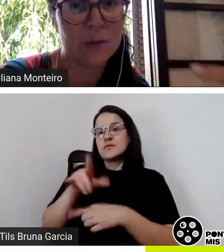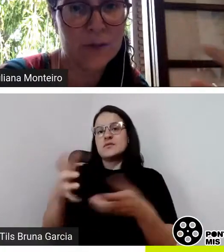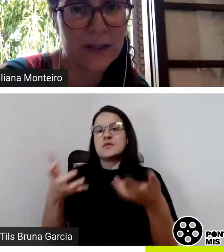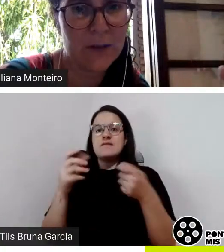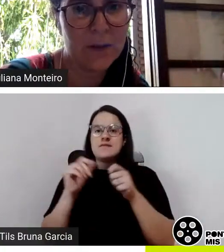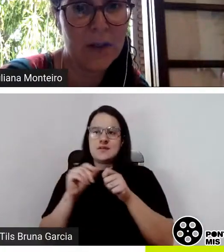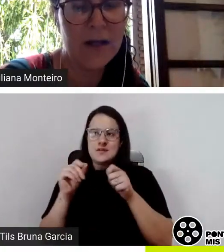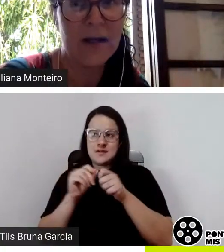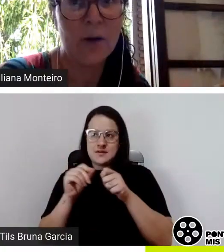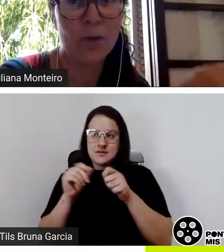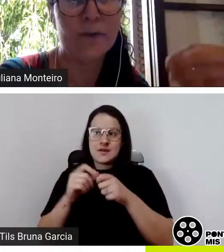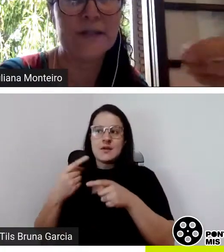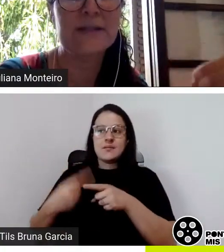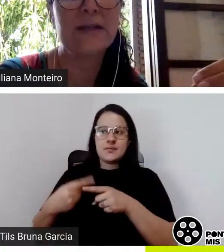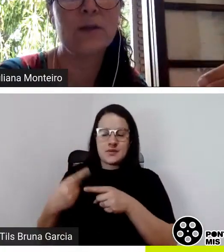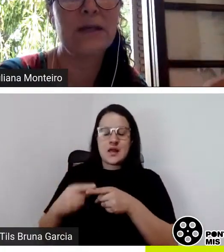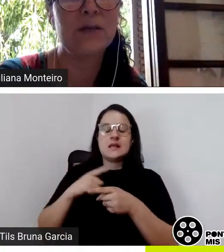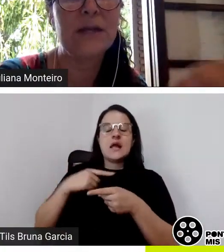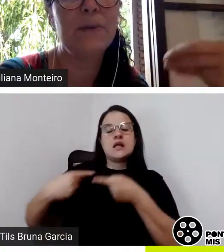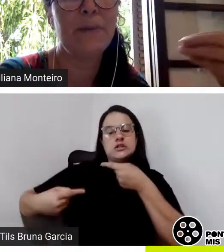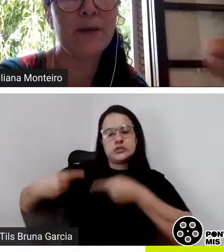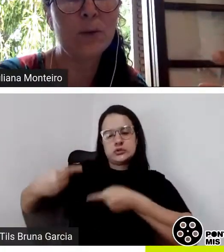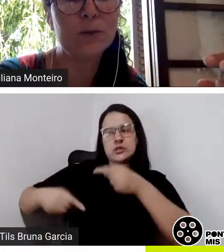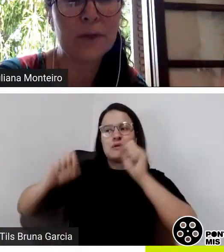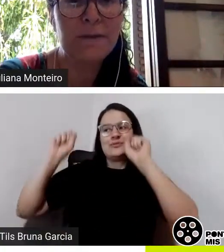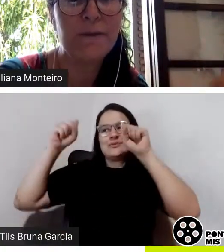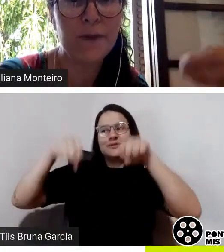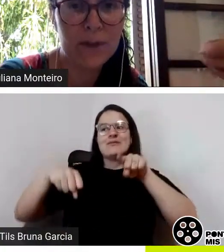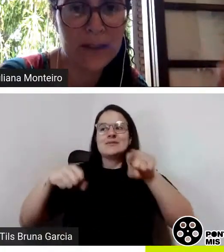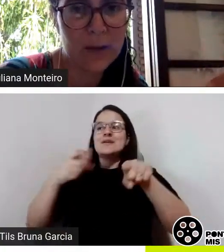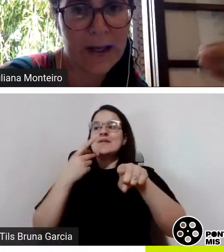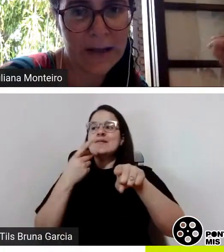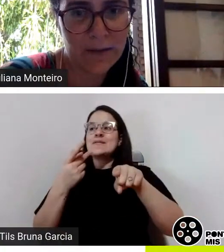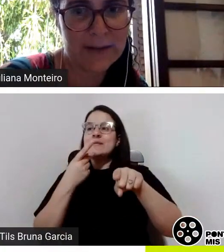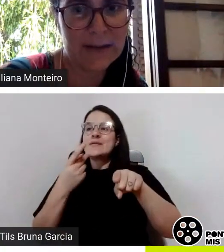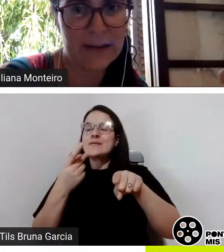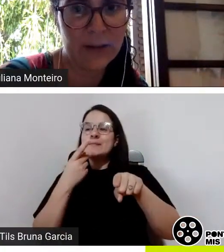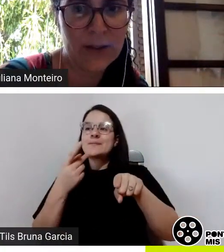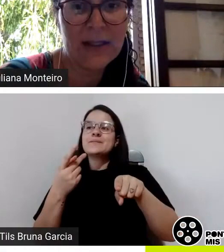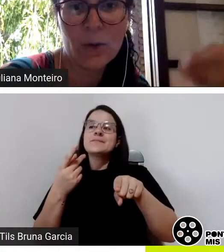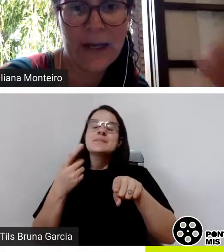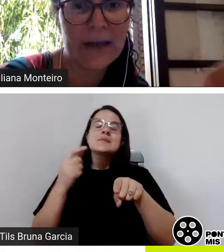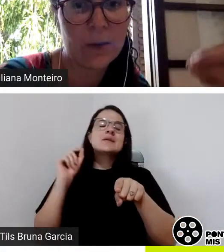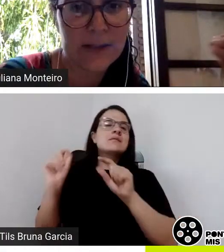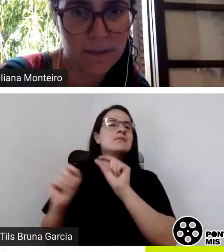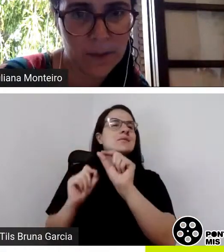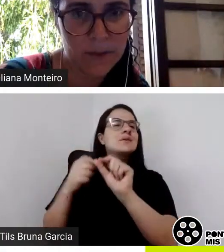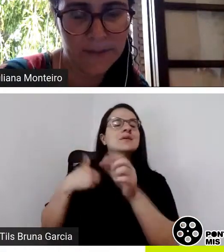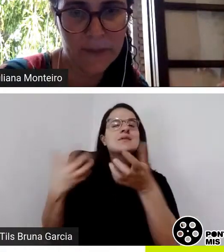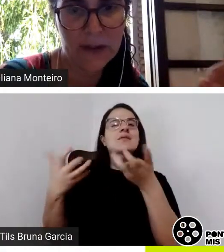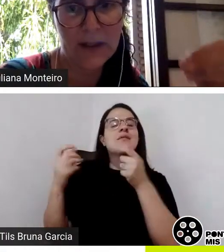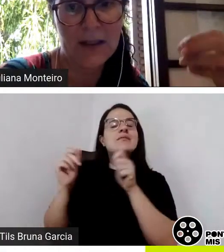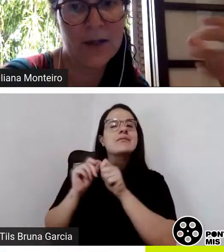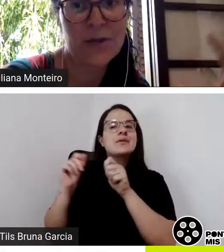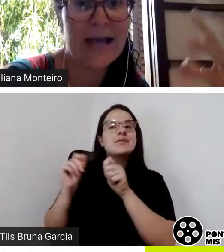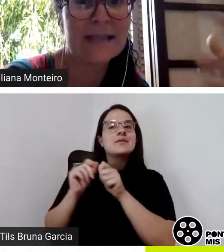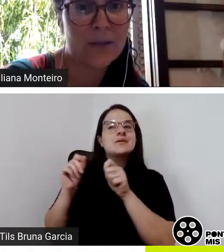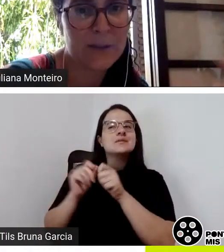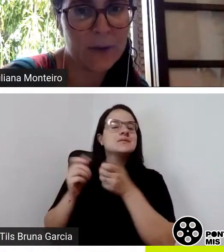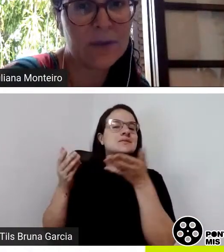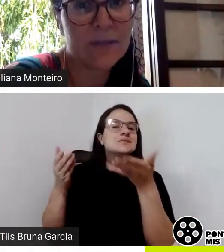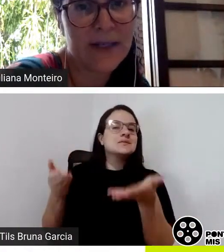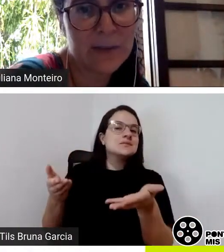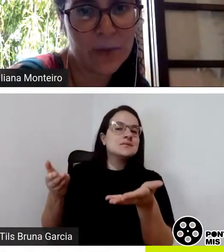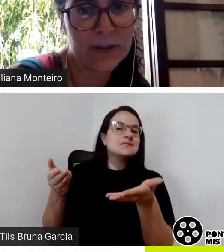você quer fazer. Acho que a gente abriu essa discussão com você dizendo que eu sempre pergunto que filme que eu quero fazer, né? O que, que eu quero